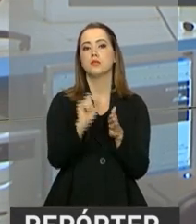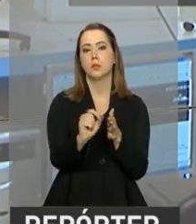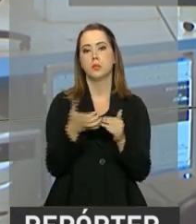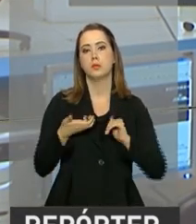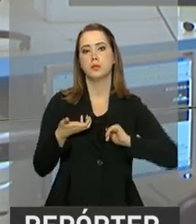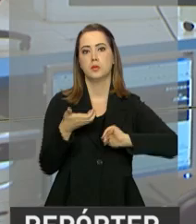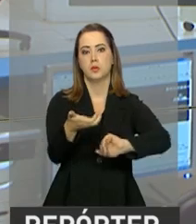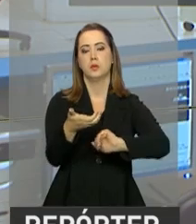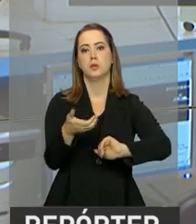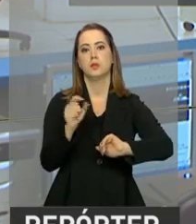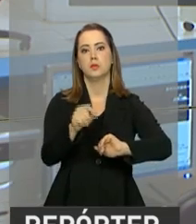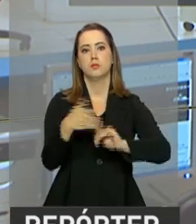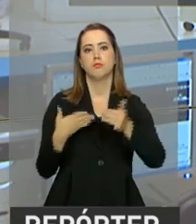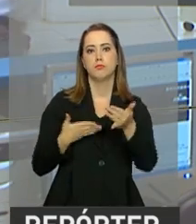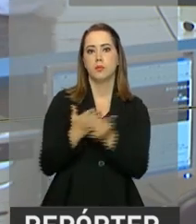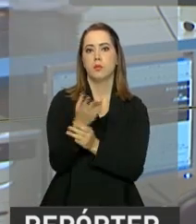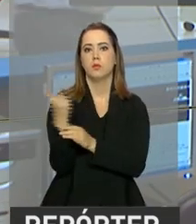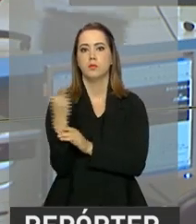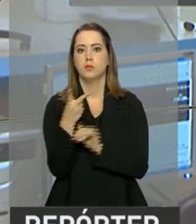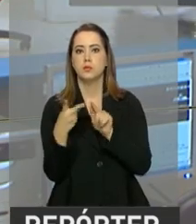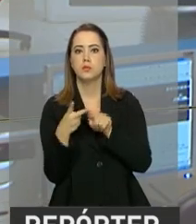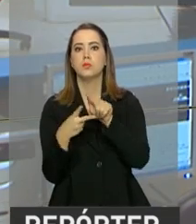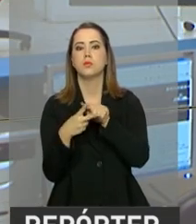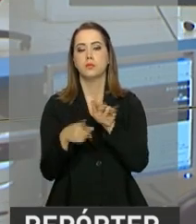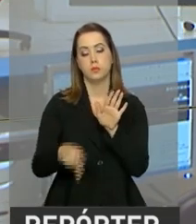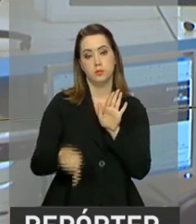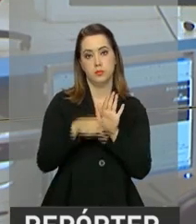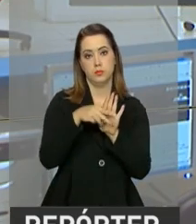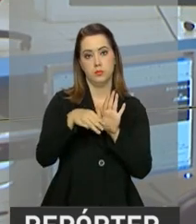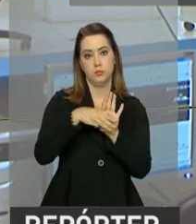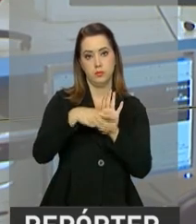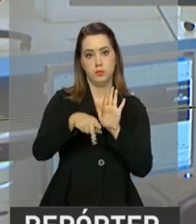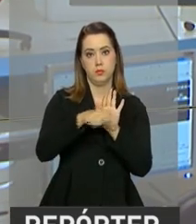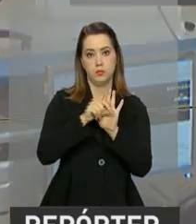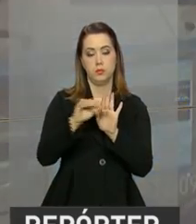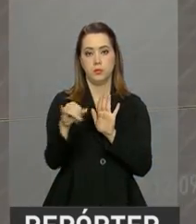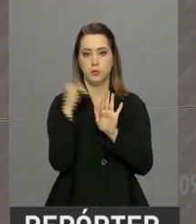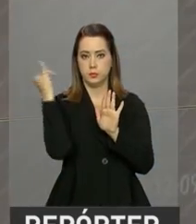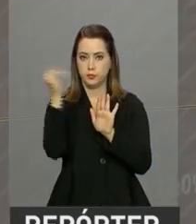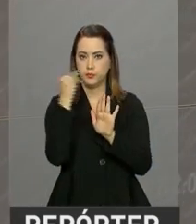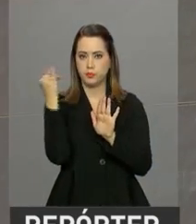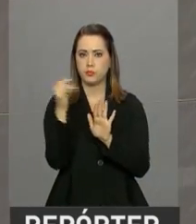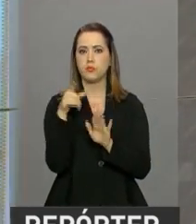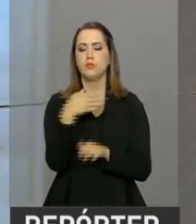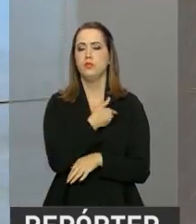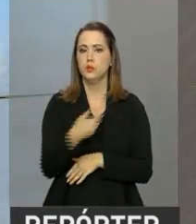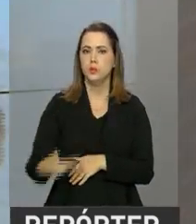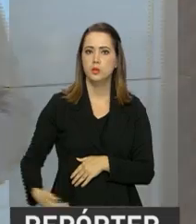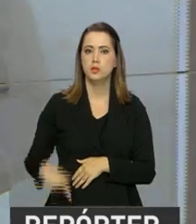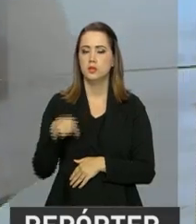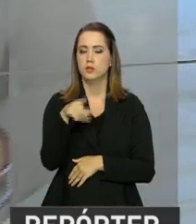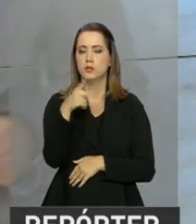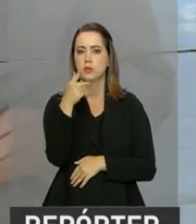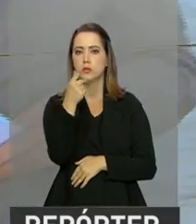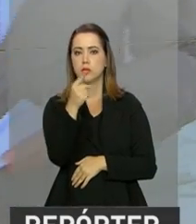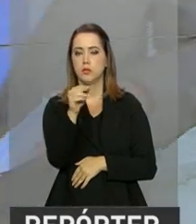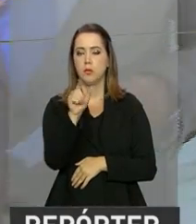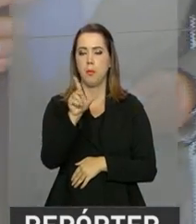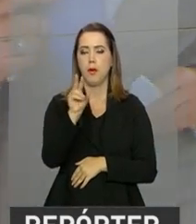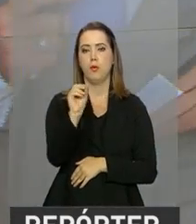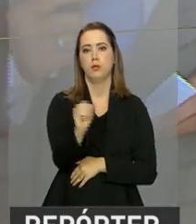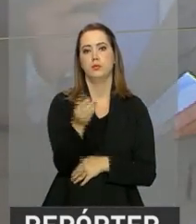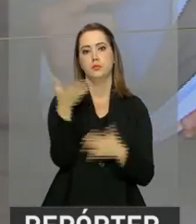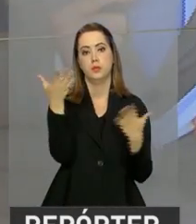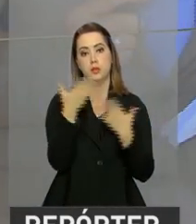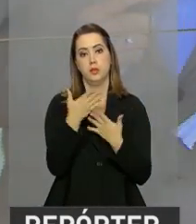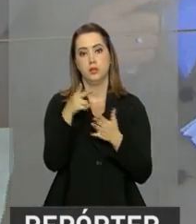Nacional aprove duas medidas provisórias consideradas importantes pelo governo. Vamos conversar com o repórter Paulo La Salve, que está no Palácio do